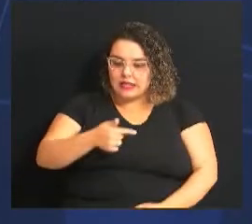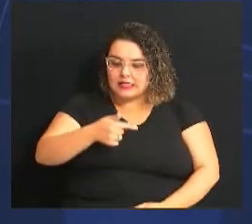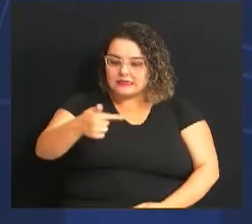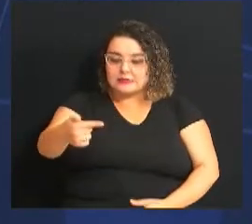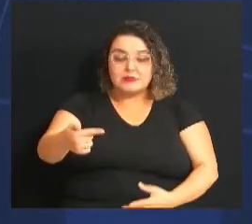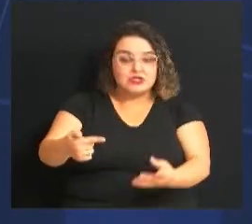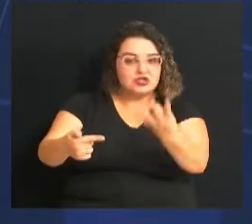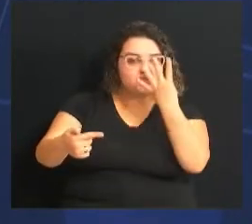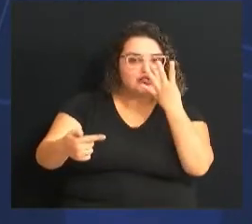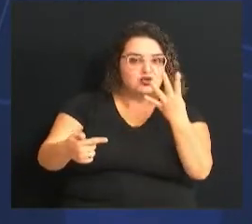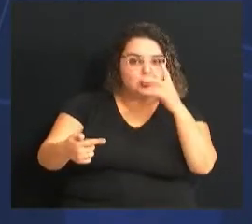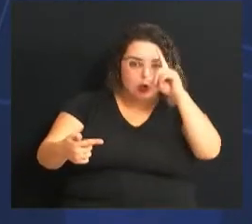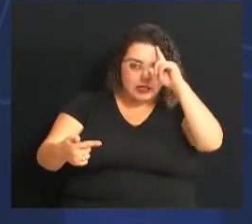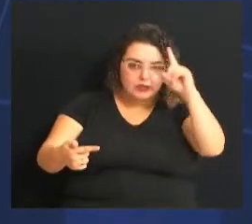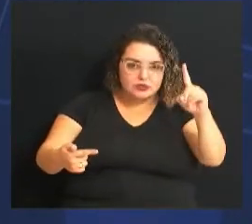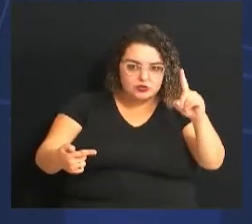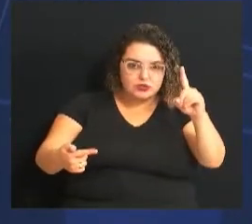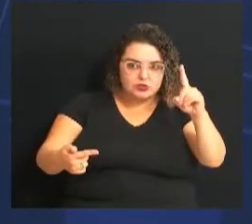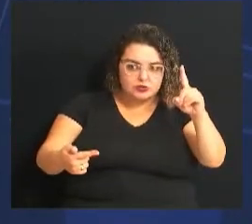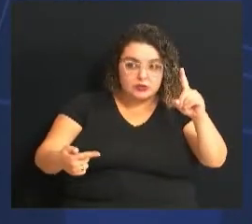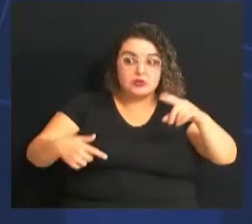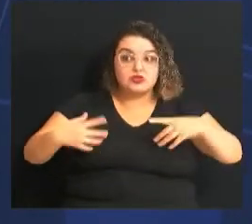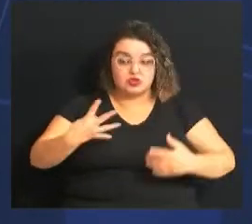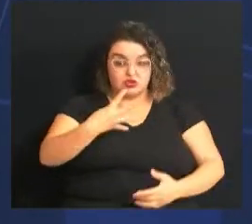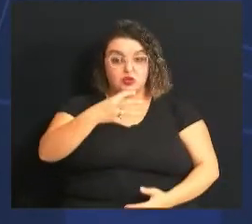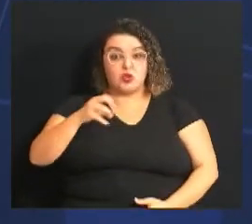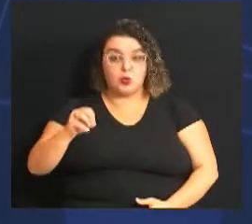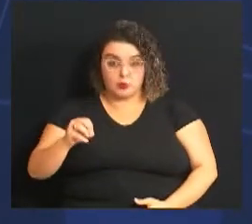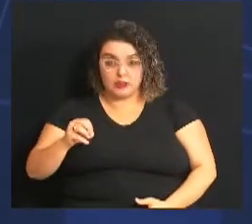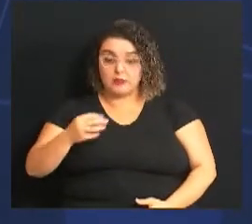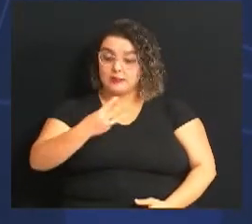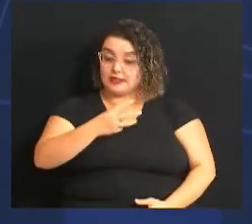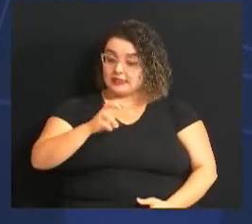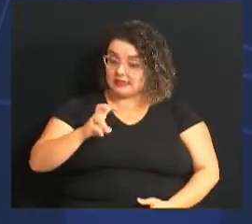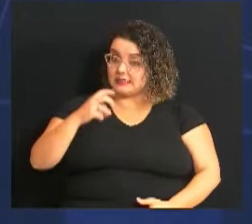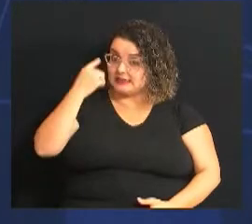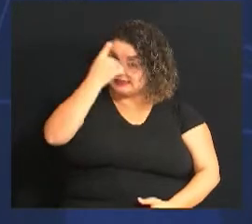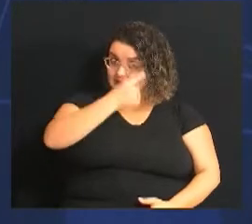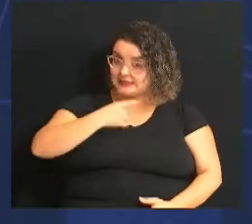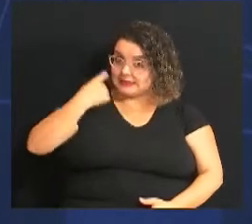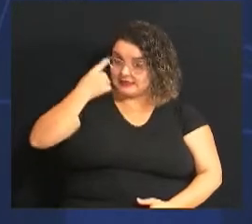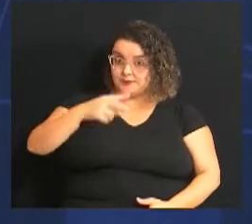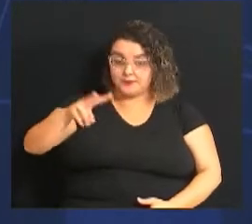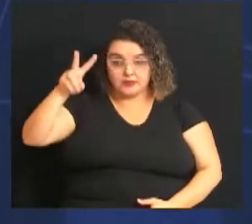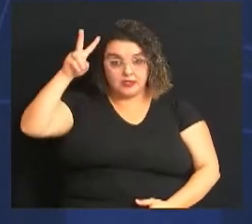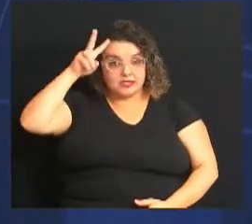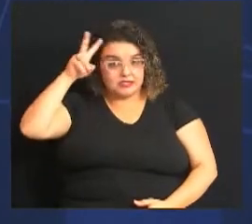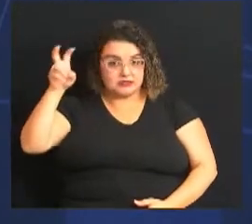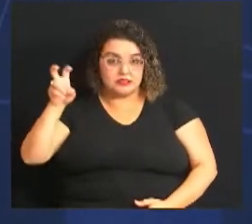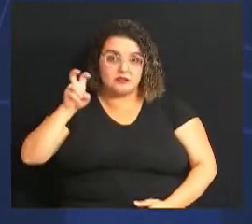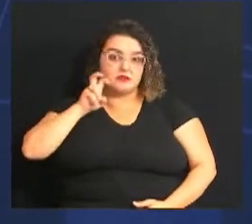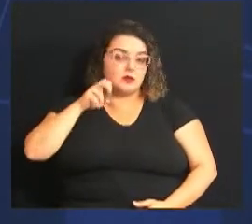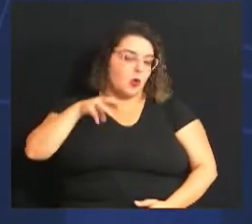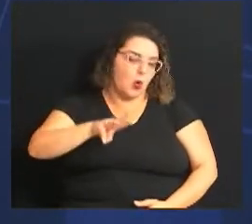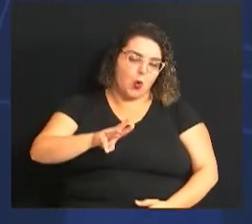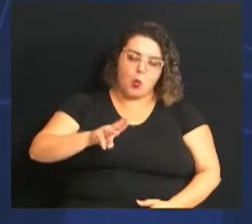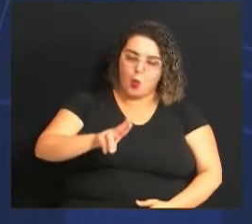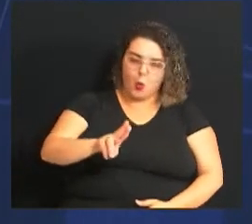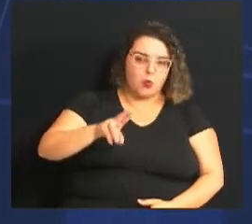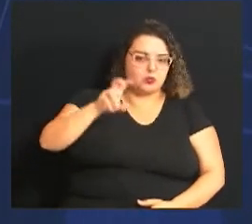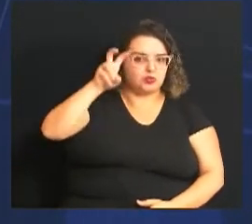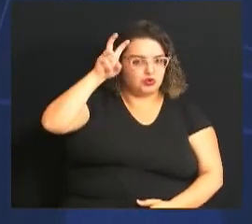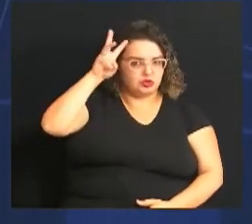de 40 para 35 horas semanais, de segunda a quinta-feira ou de terça a